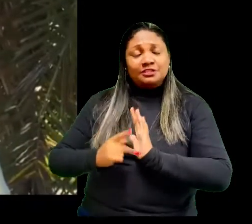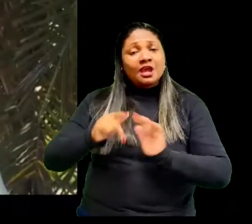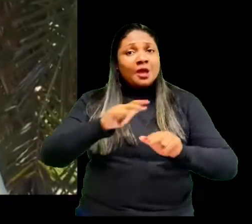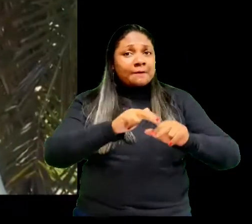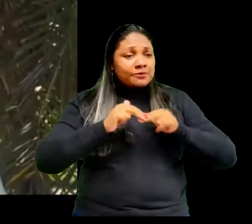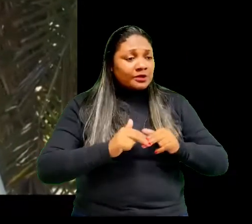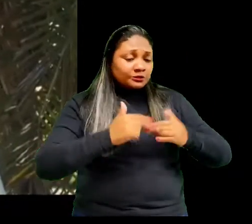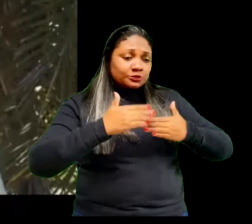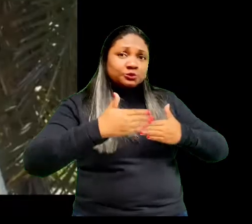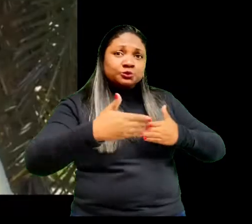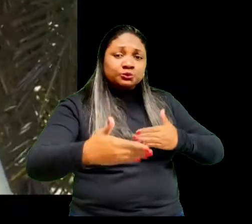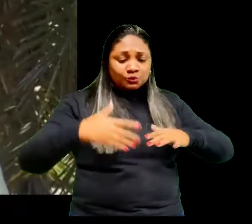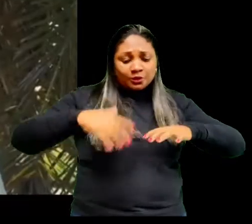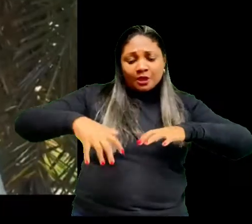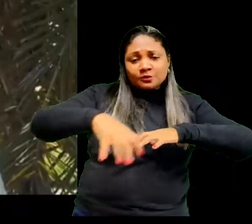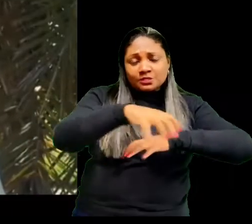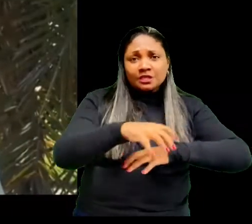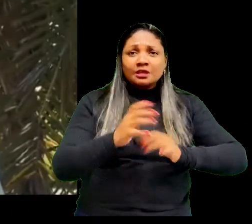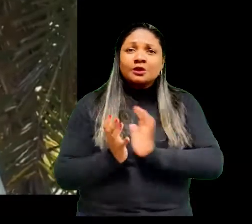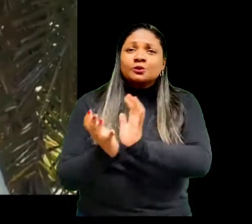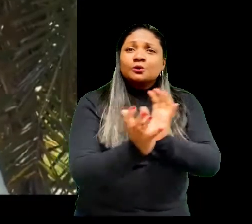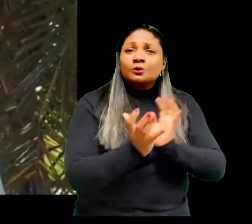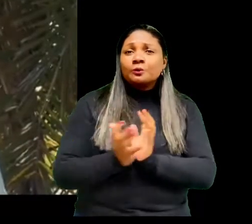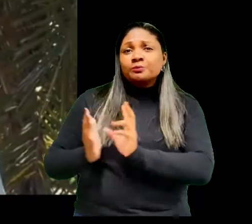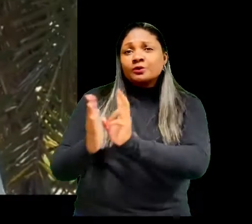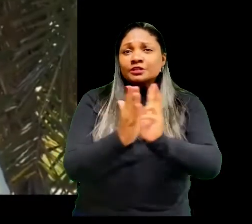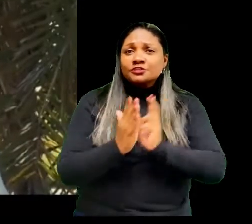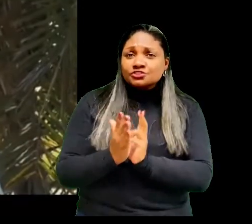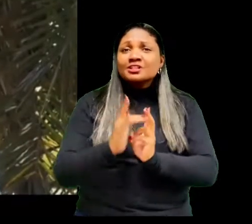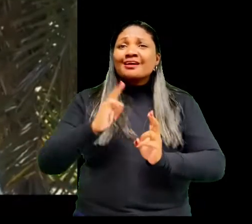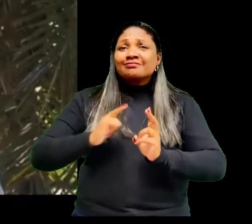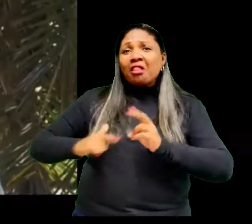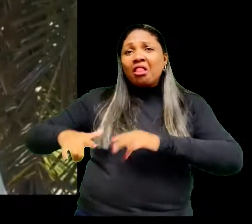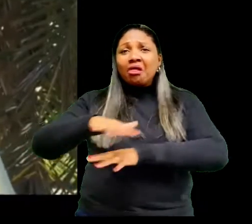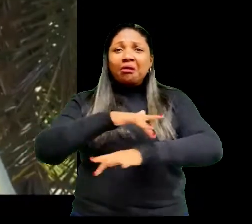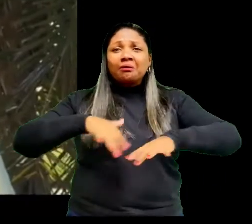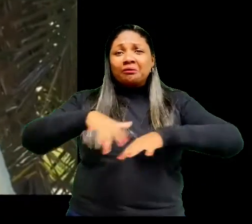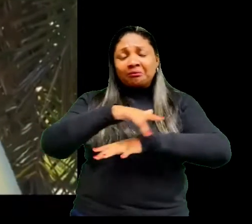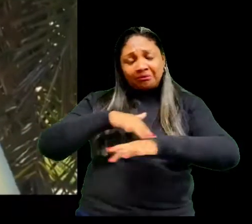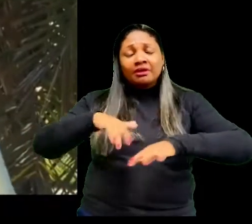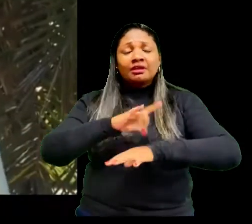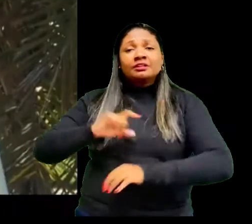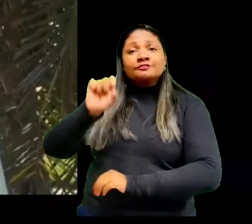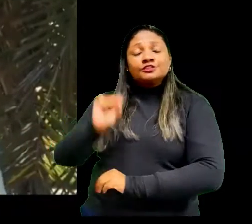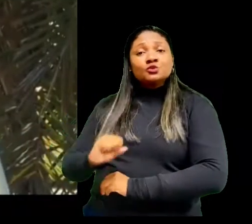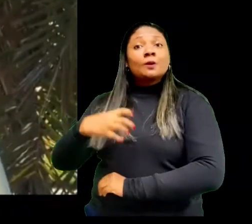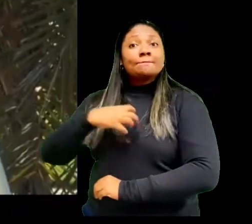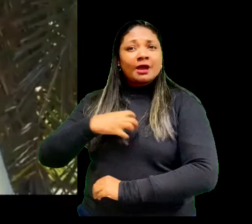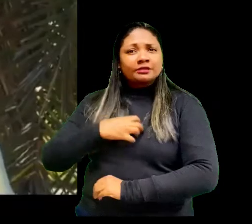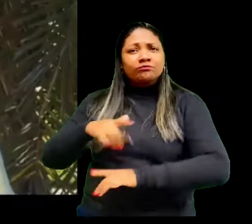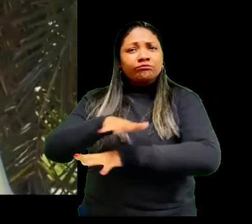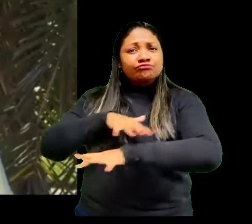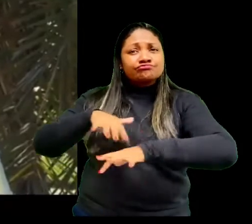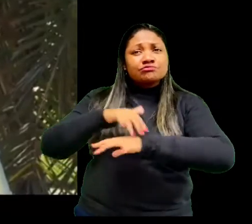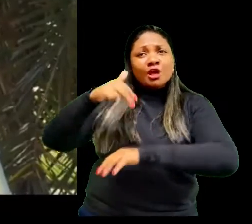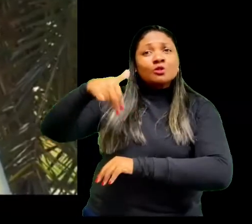de vários processos de aldeamento de vários grupos indígenas que andavam, sim, perambulando pelo extremo sul da Bahia, inclusive chegando até o norte